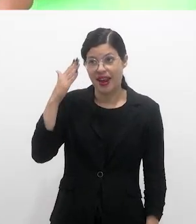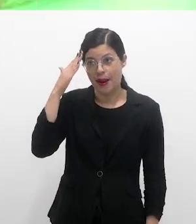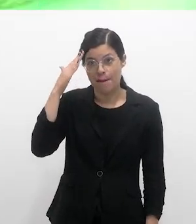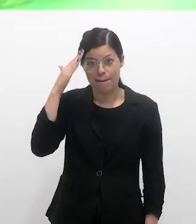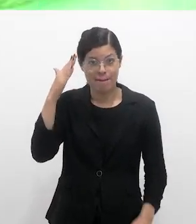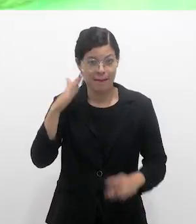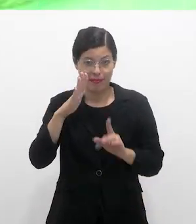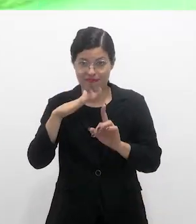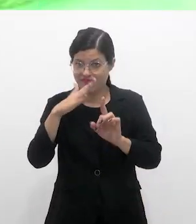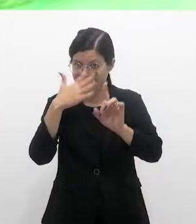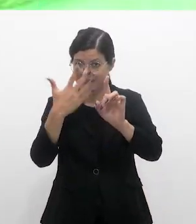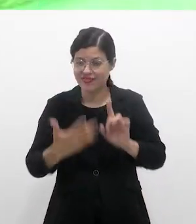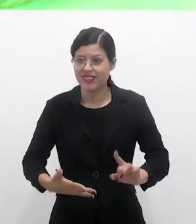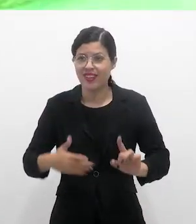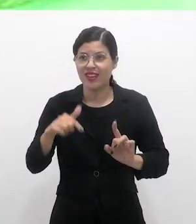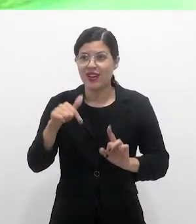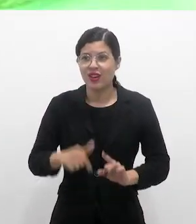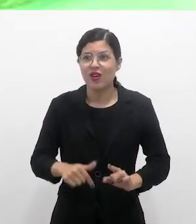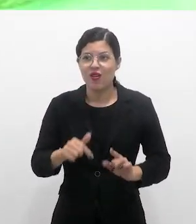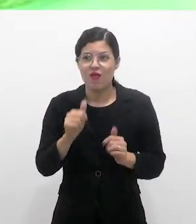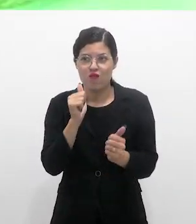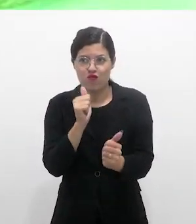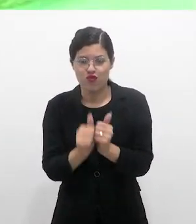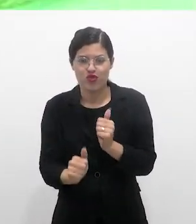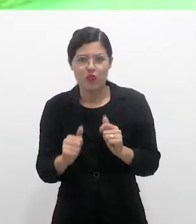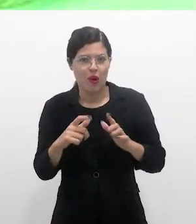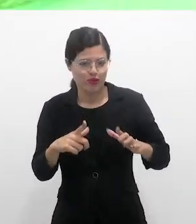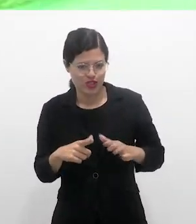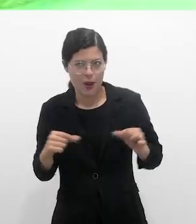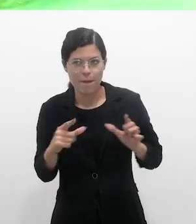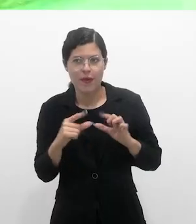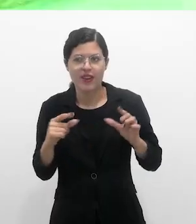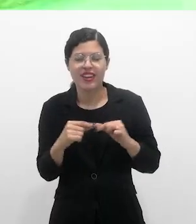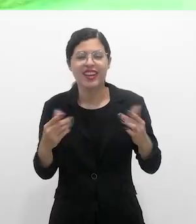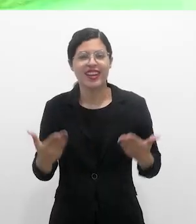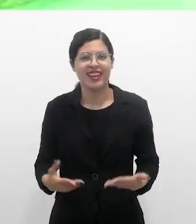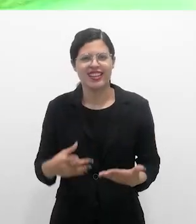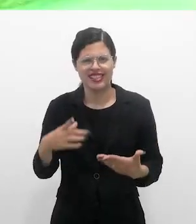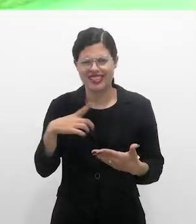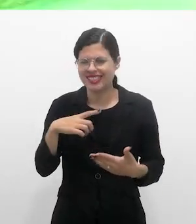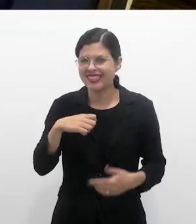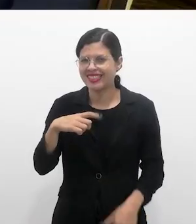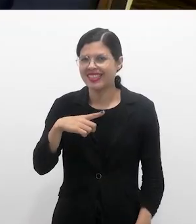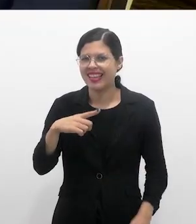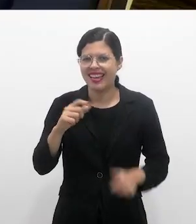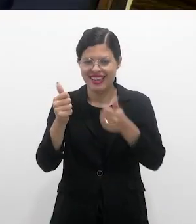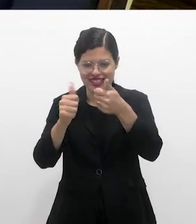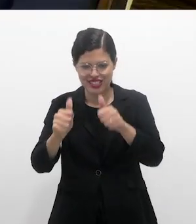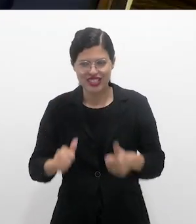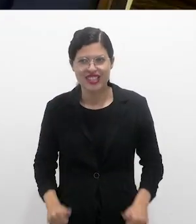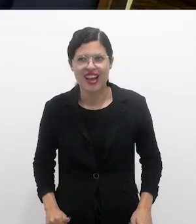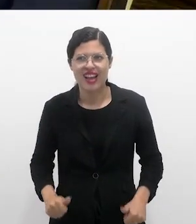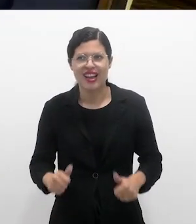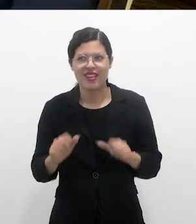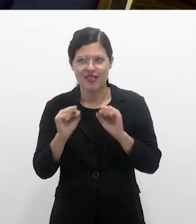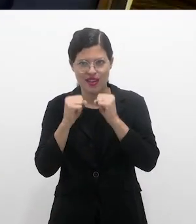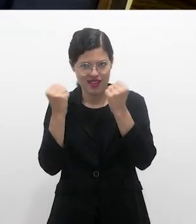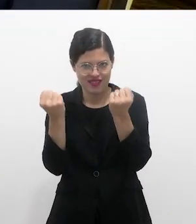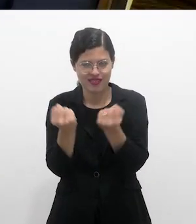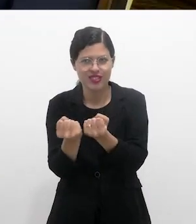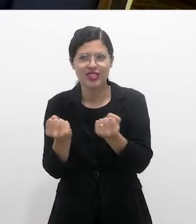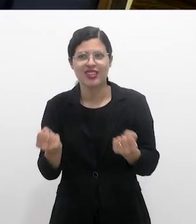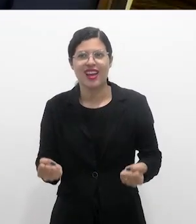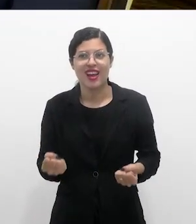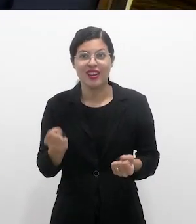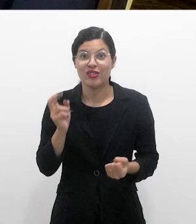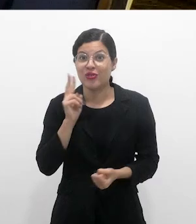japonês, você é o grande responsável pelo futebol japonês ter se levantado. Está lá a tua estátua no estádio do Kashima. Da primeira vez que eu estive